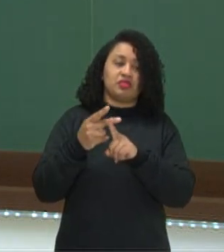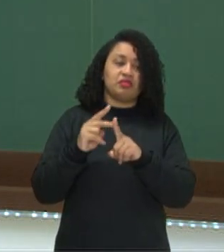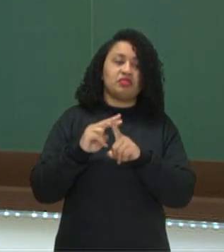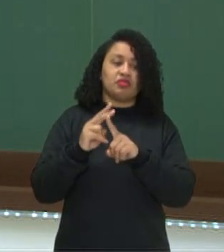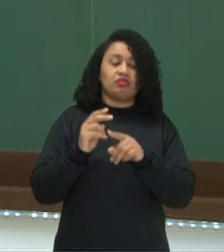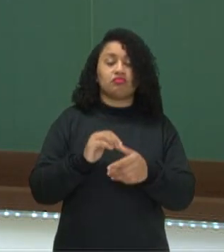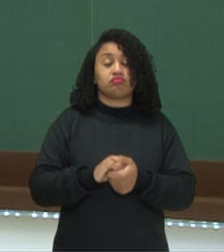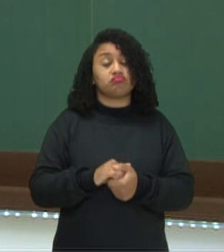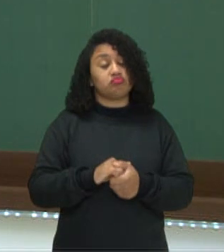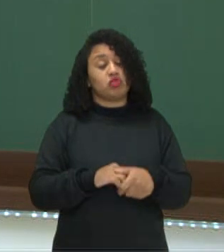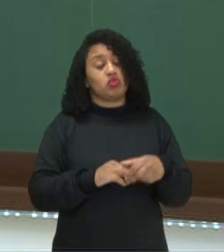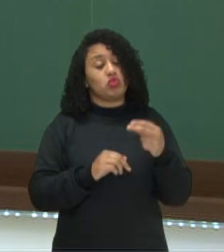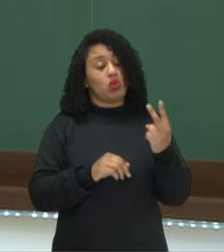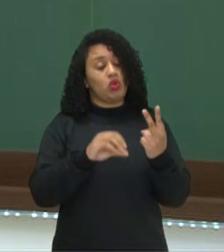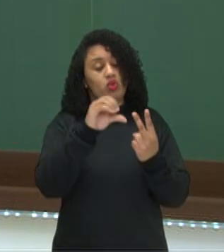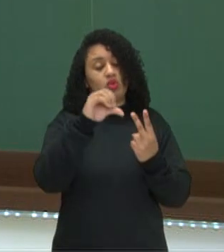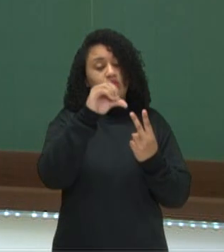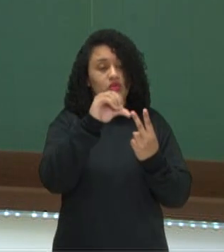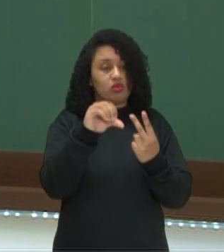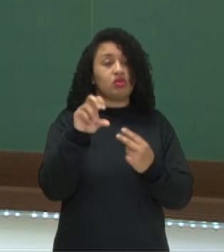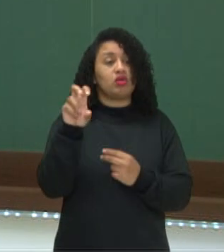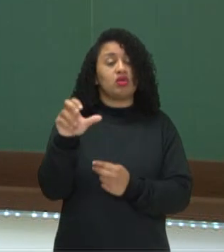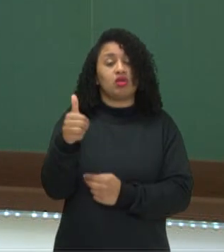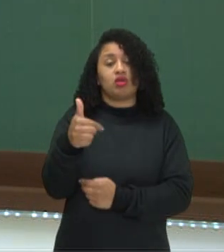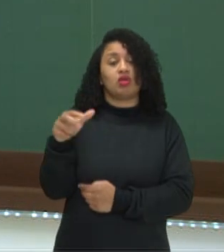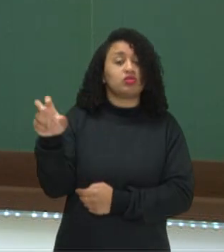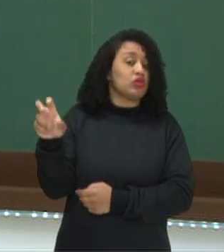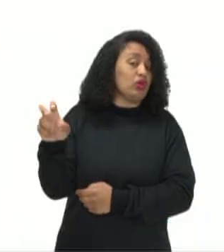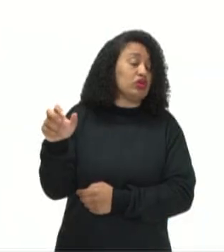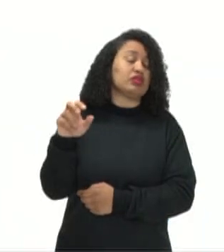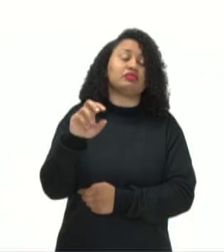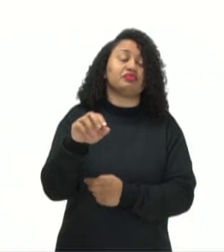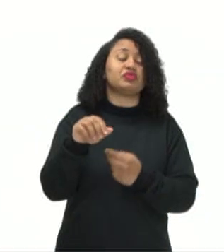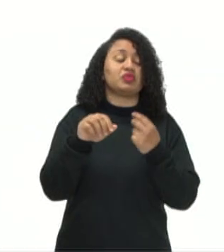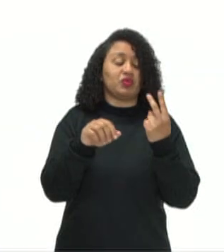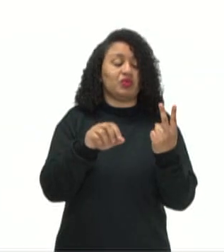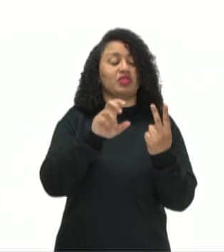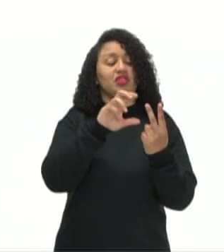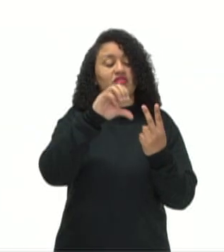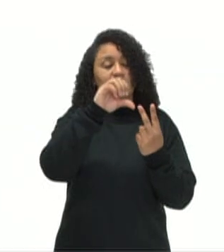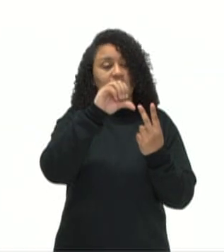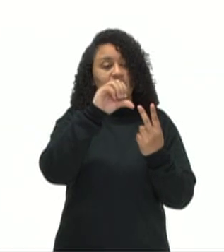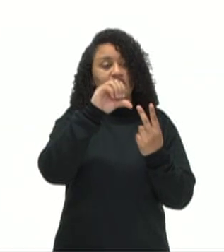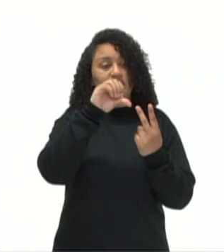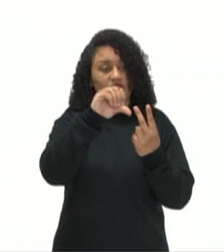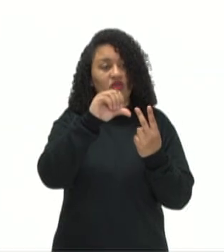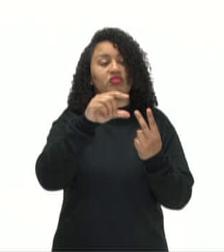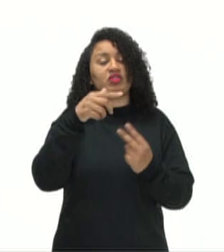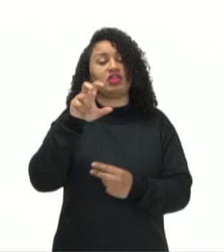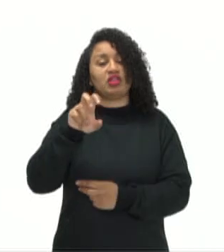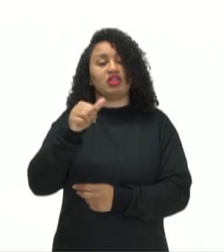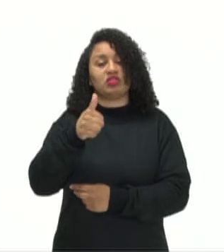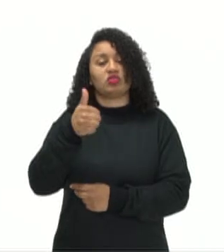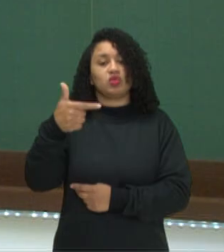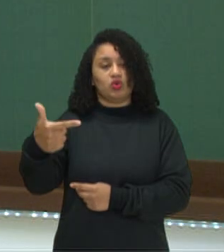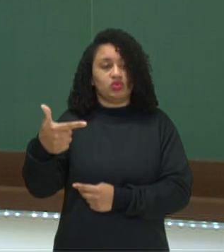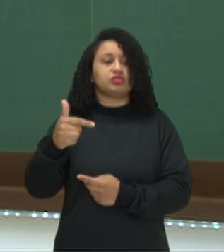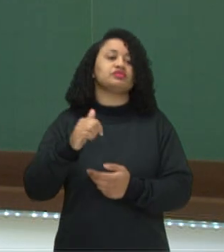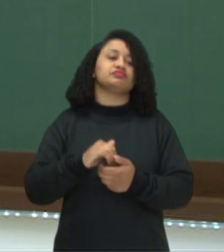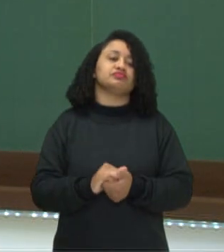2 elevado a 9. 2 elevado na 9, 512, né? 2 elevado na